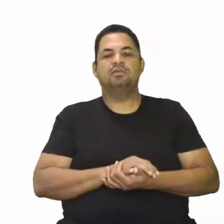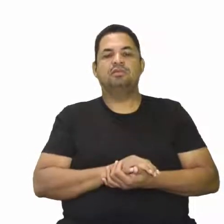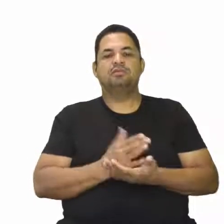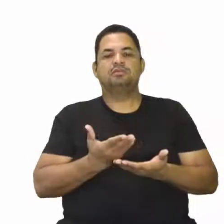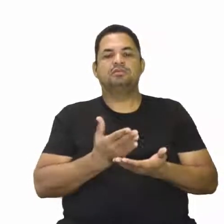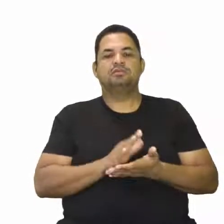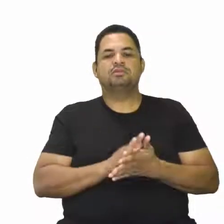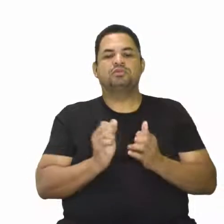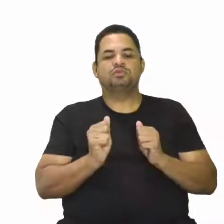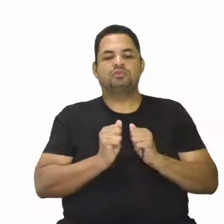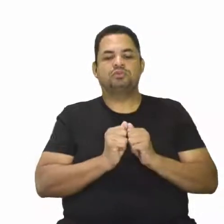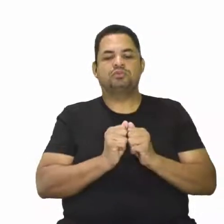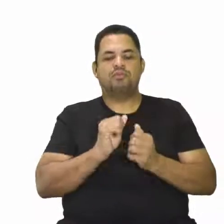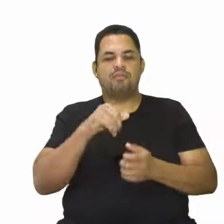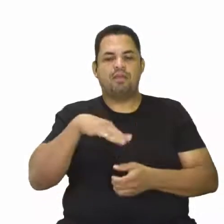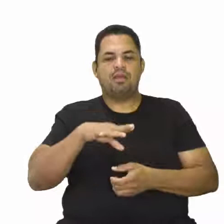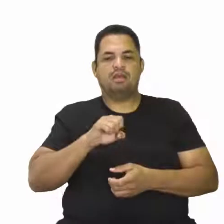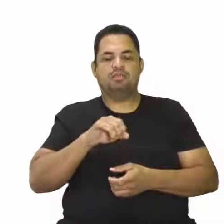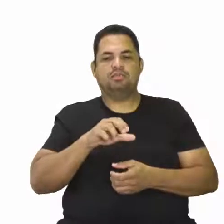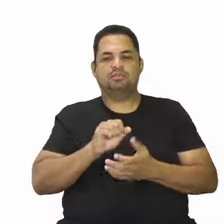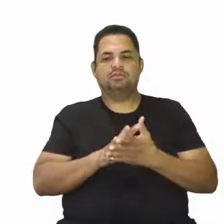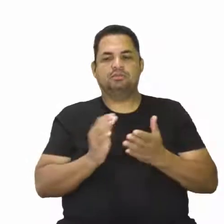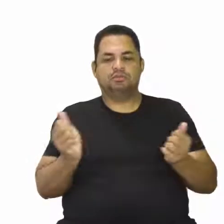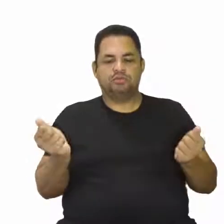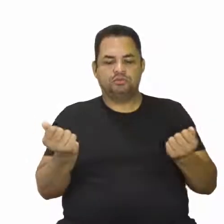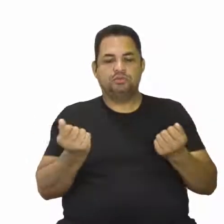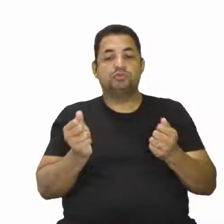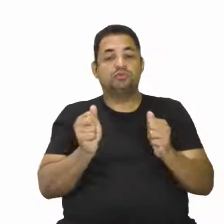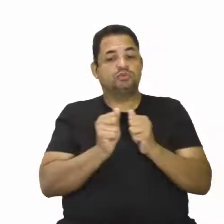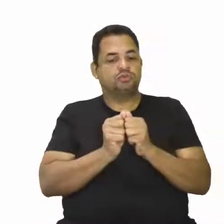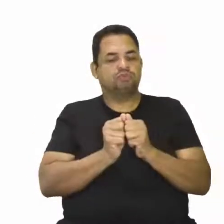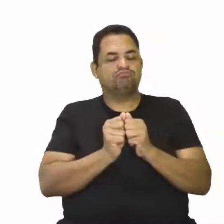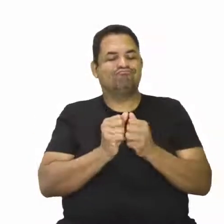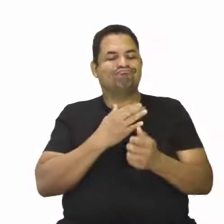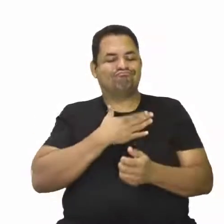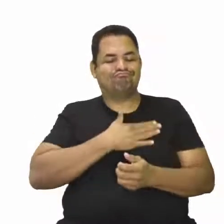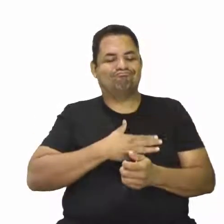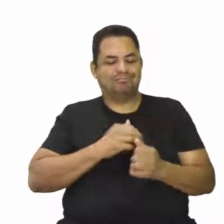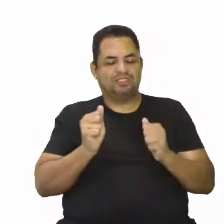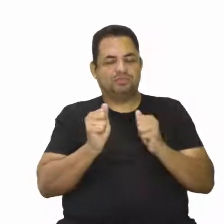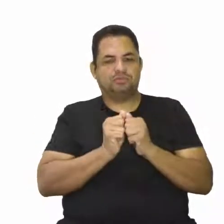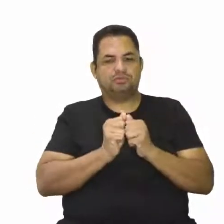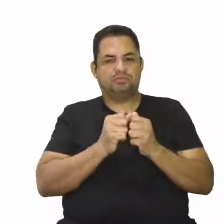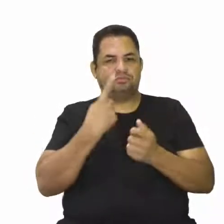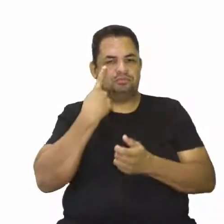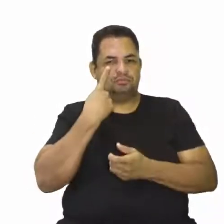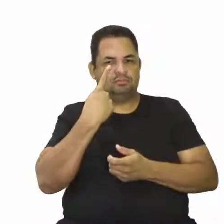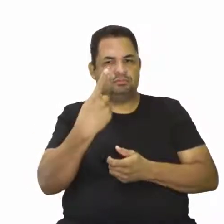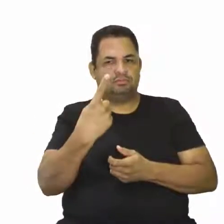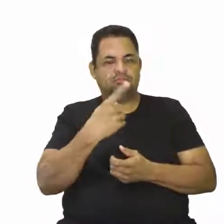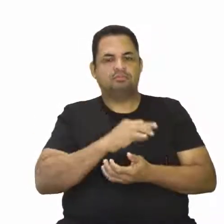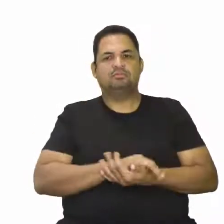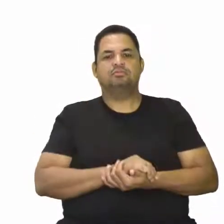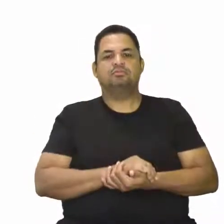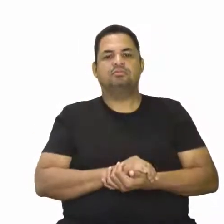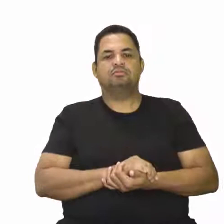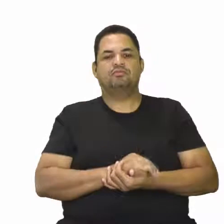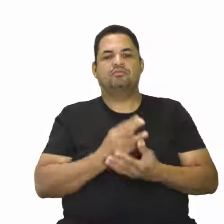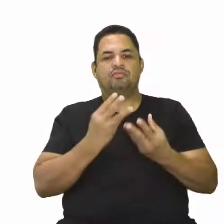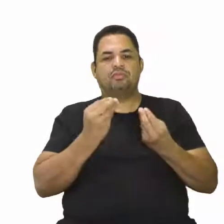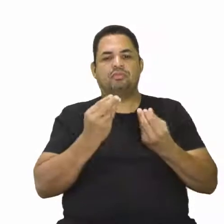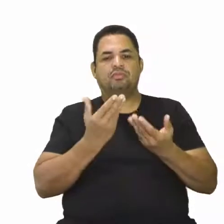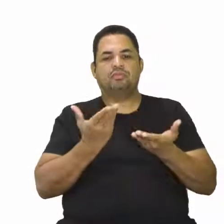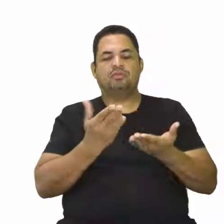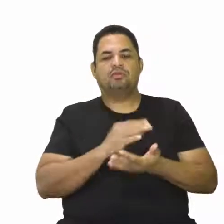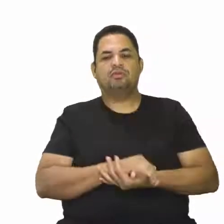contigo mucho más. Quero ficar contigo muito mais. Observem que o mucho,